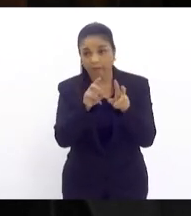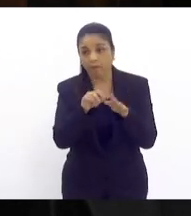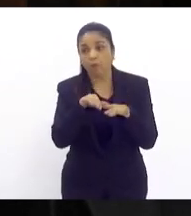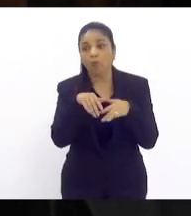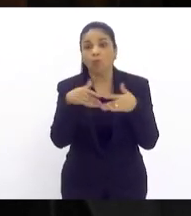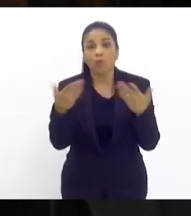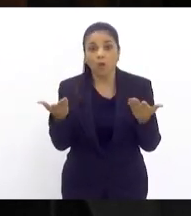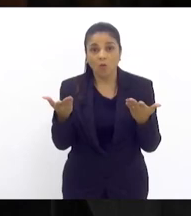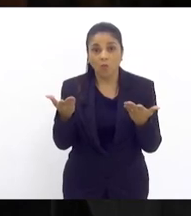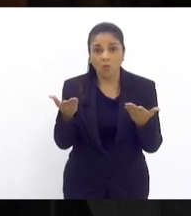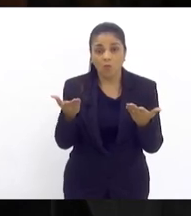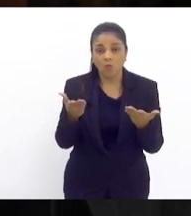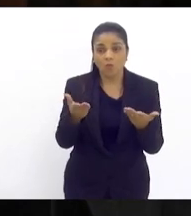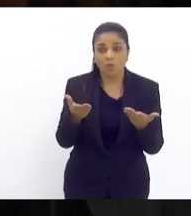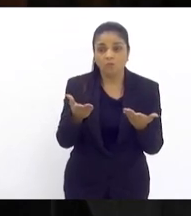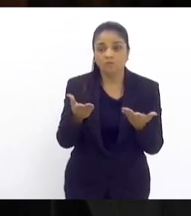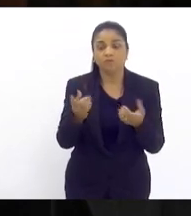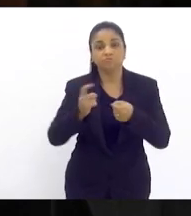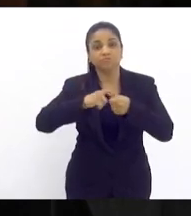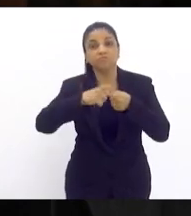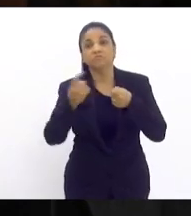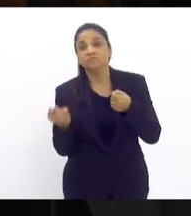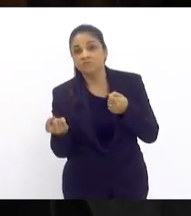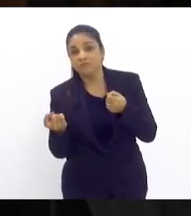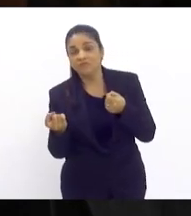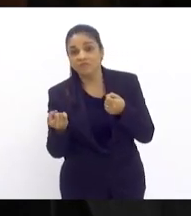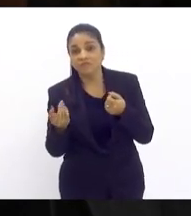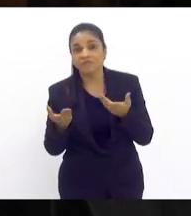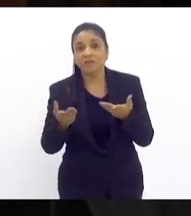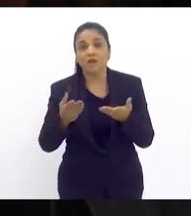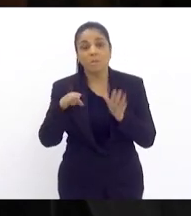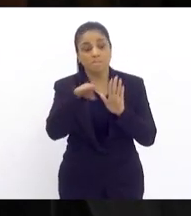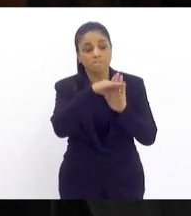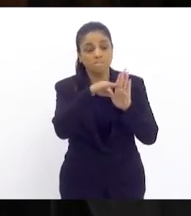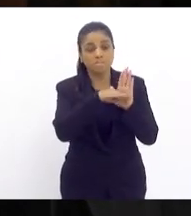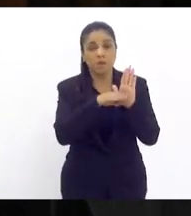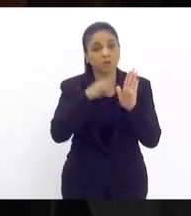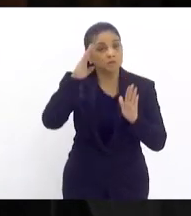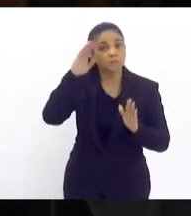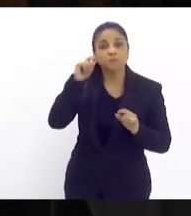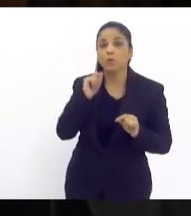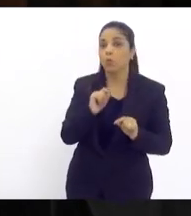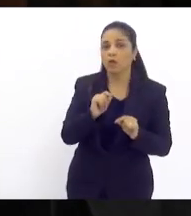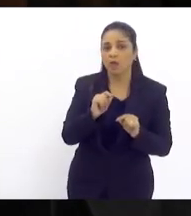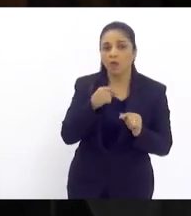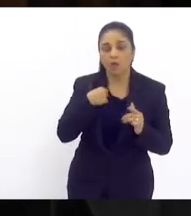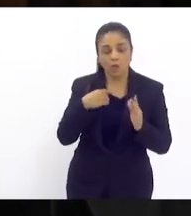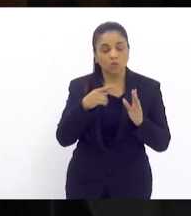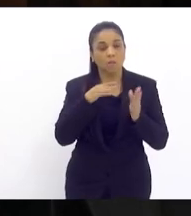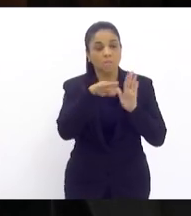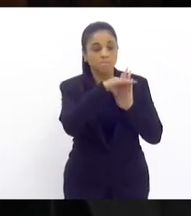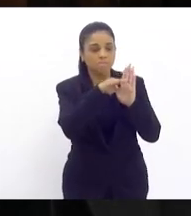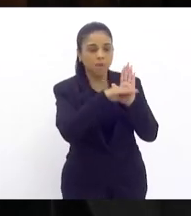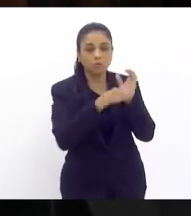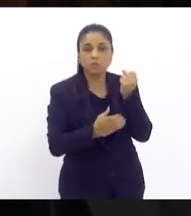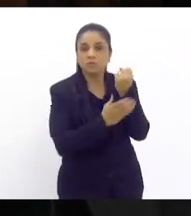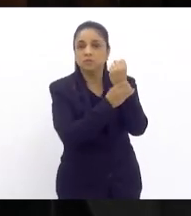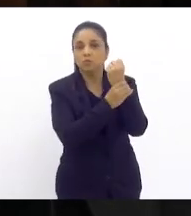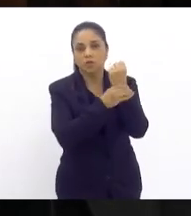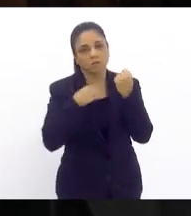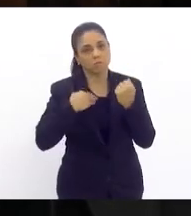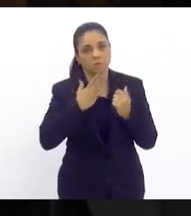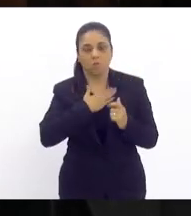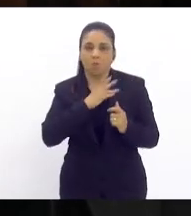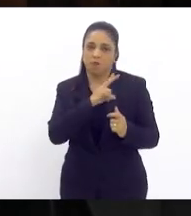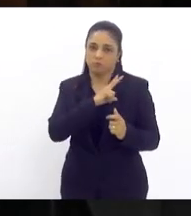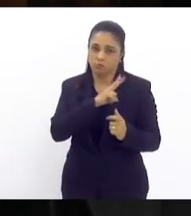a gente vai ter que deparar aqui cada um de nós tem uma prioridade numa determinada pauta eu faço muita falta da segurança mas a gente vai ter que discutir a questão do